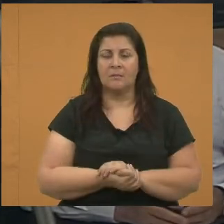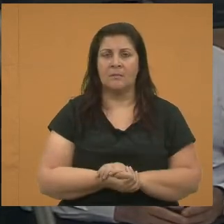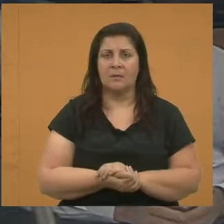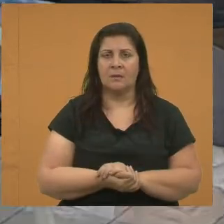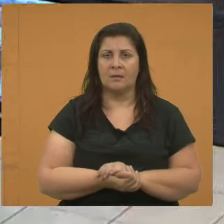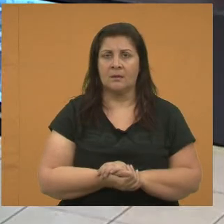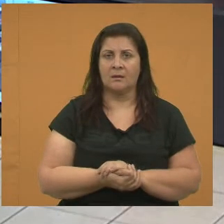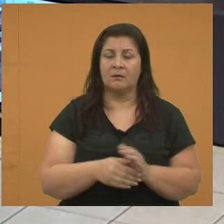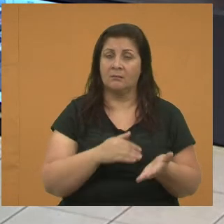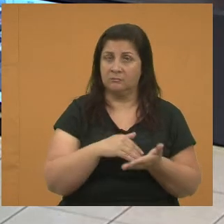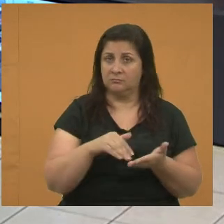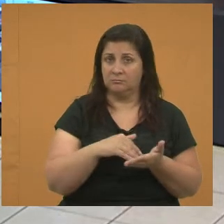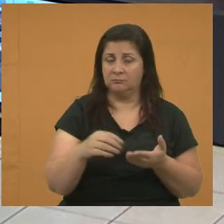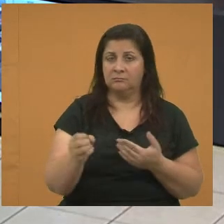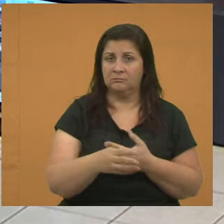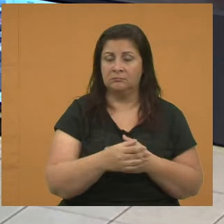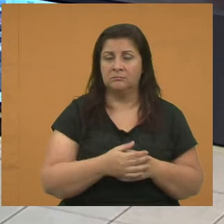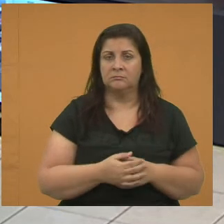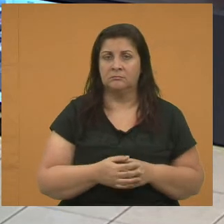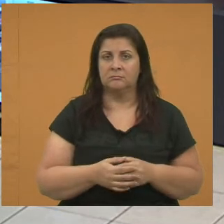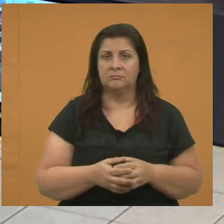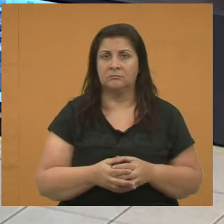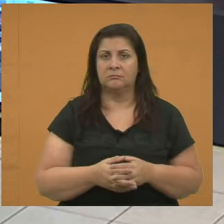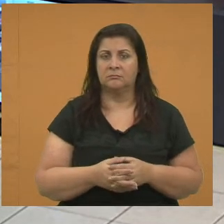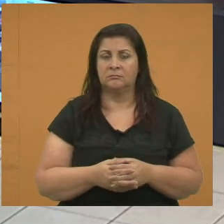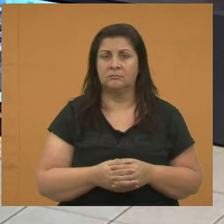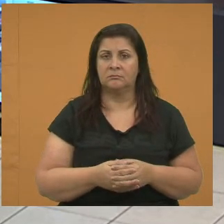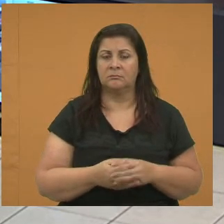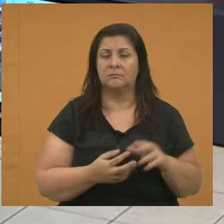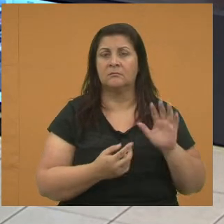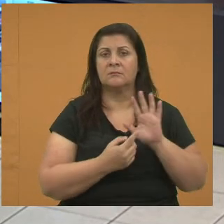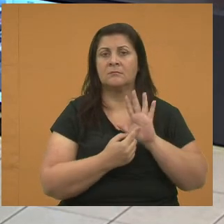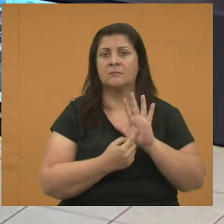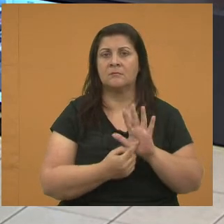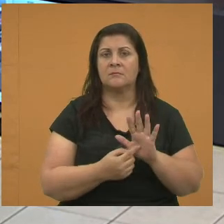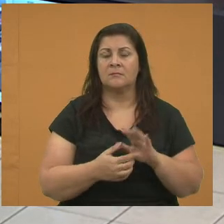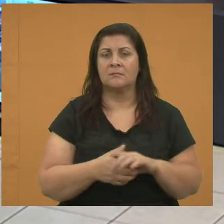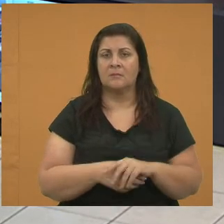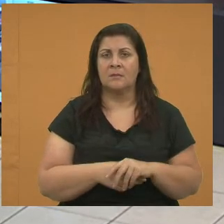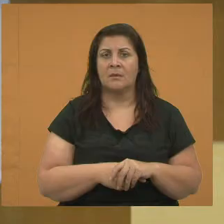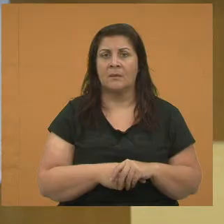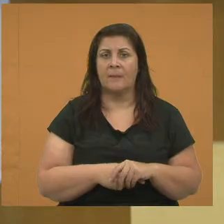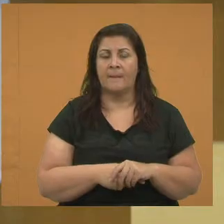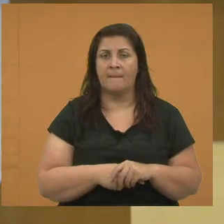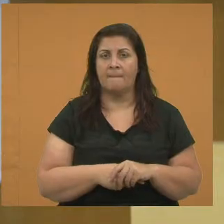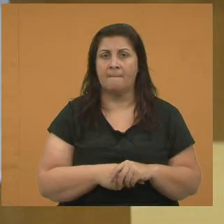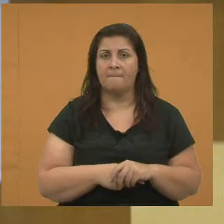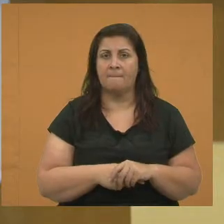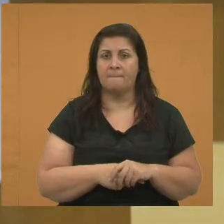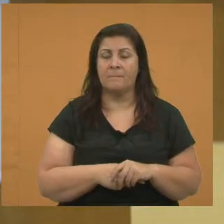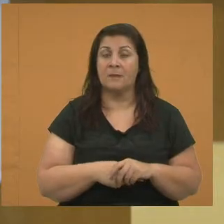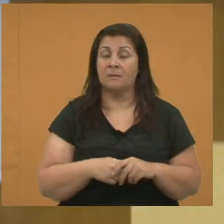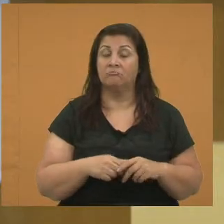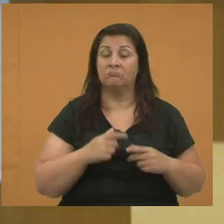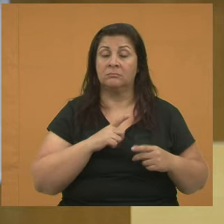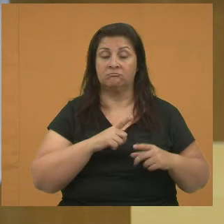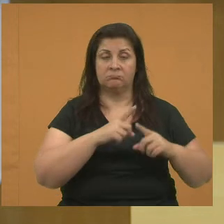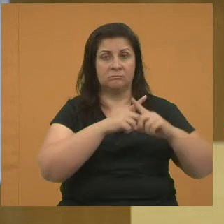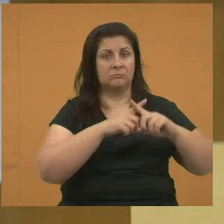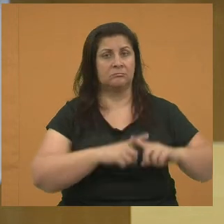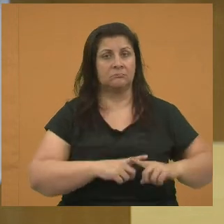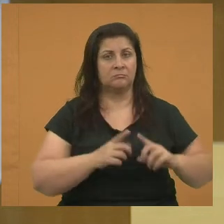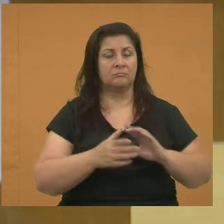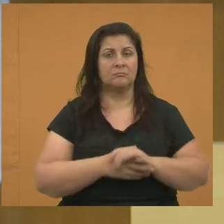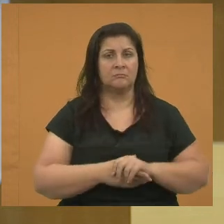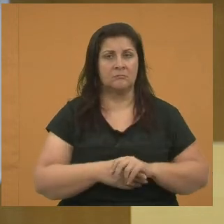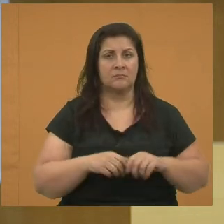Secretaria nova nessa administração, e eles vêm demonstrando e assumindo esse grande desafio,